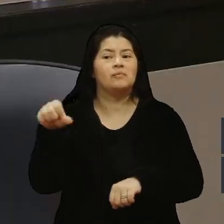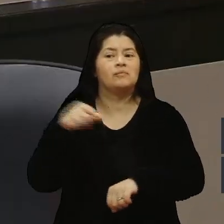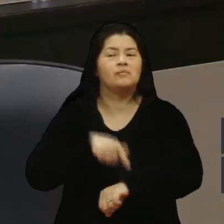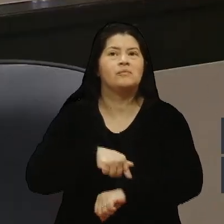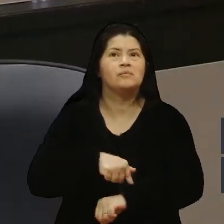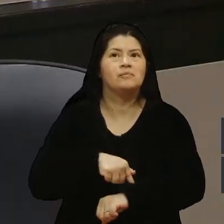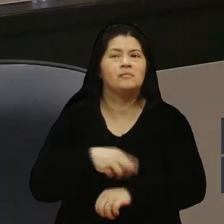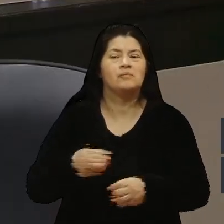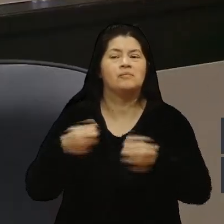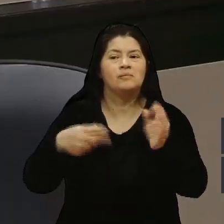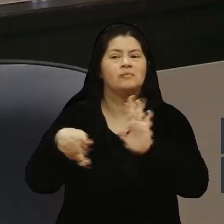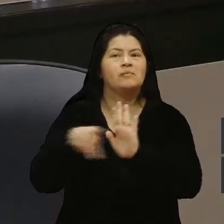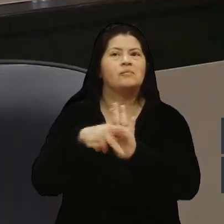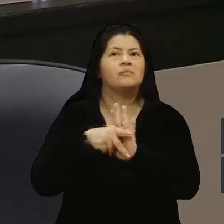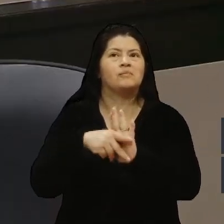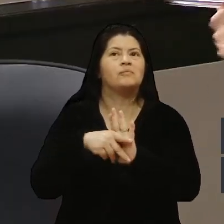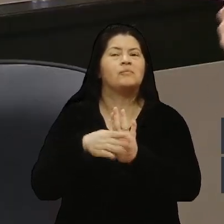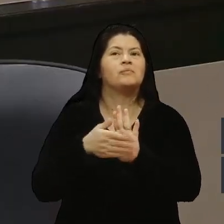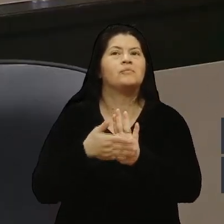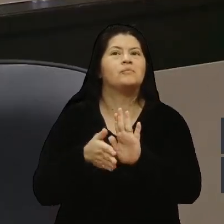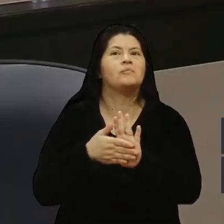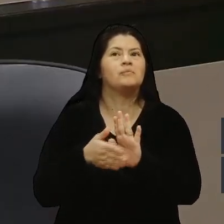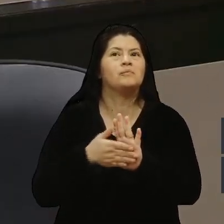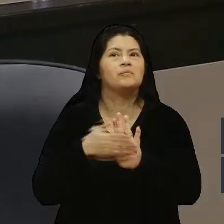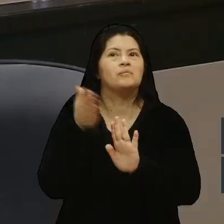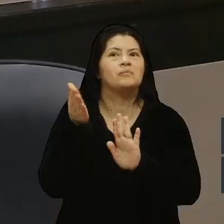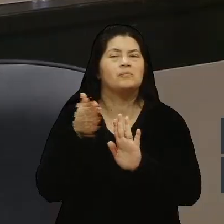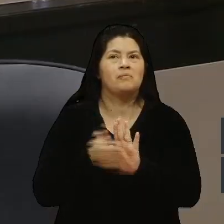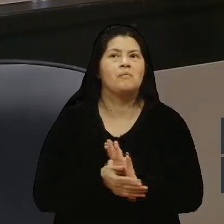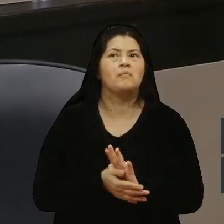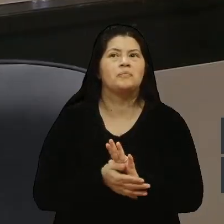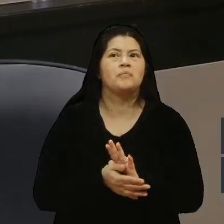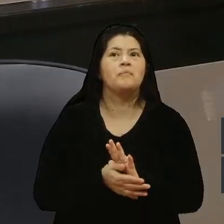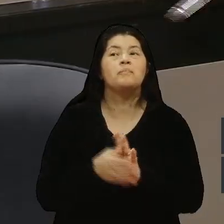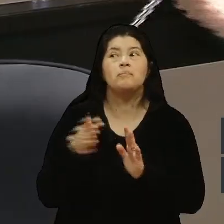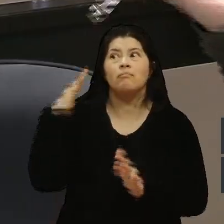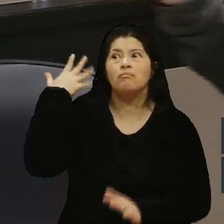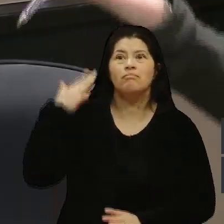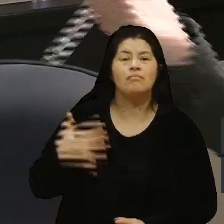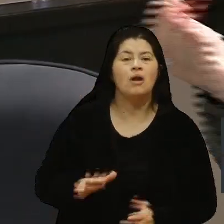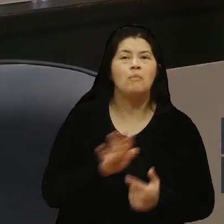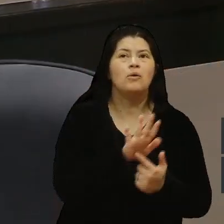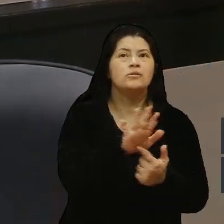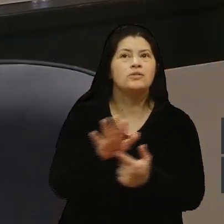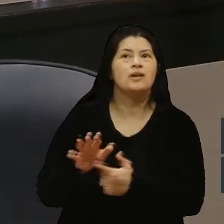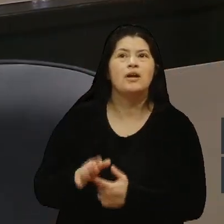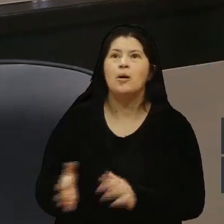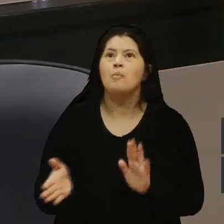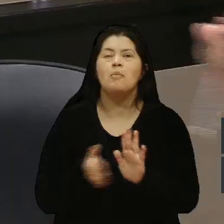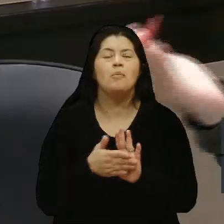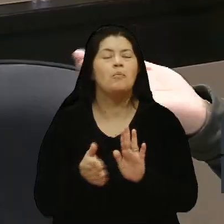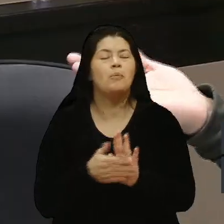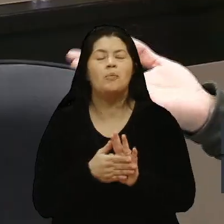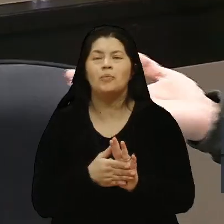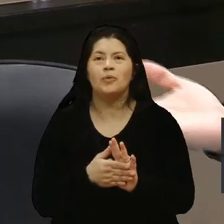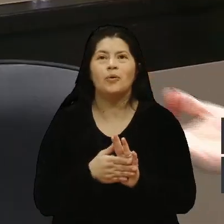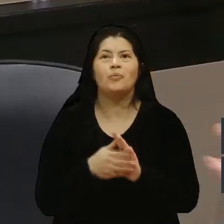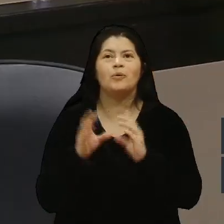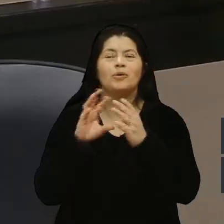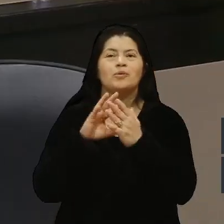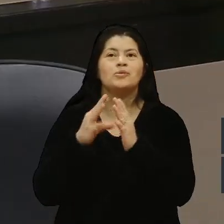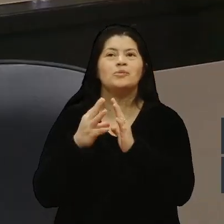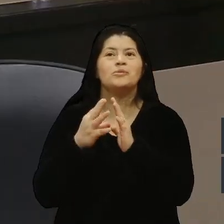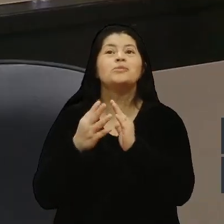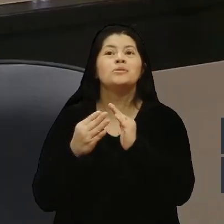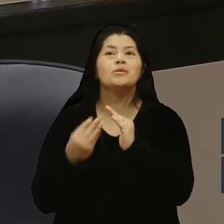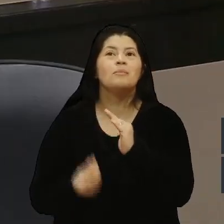trazem um projeto aqui, eu fui até ali, a vereadora Sandra é testemunha, a vereadora Daiane também, mostrei que o próprio Samay tinha dito, mostrei para o secretário,